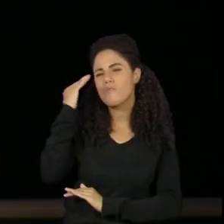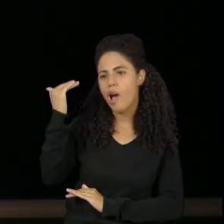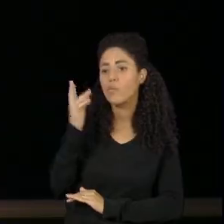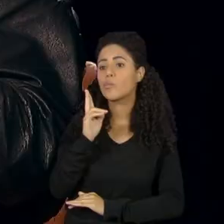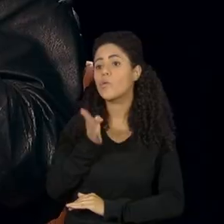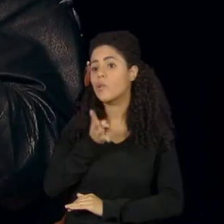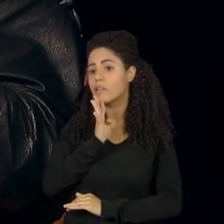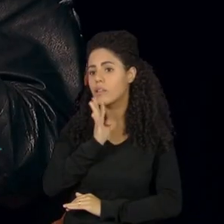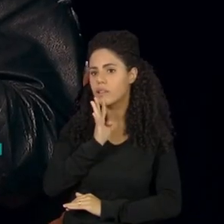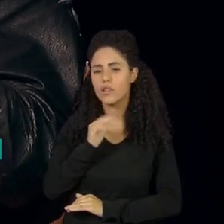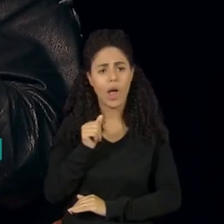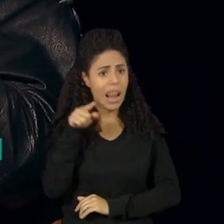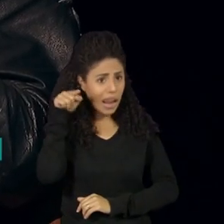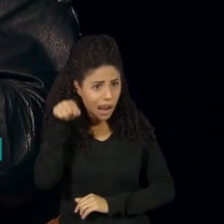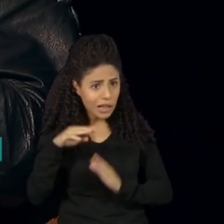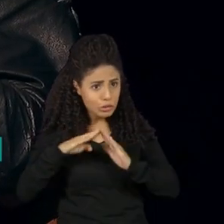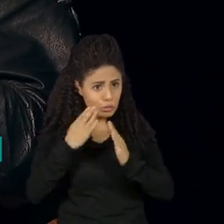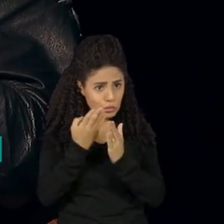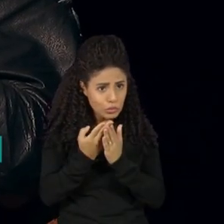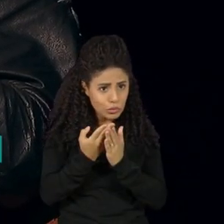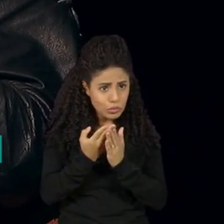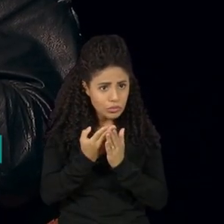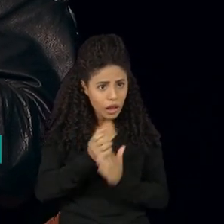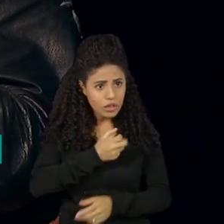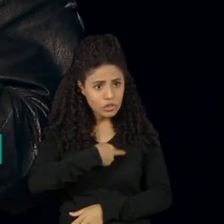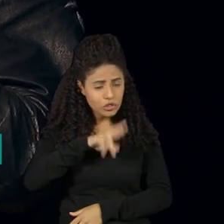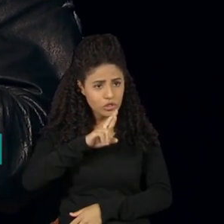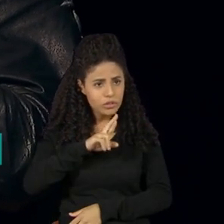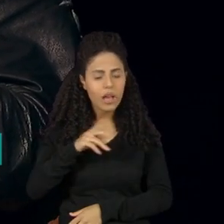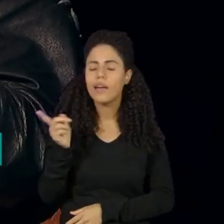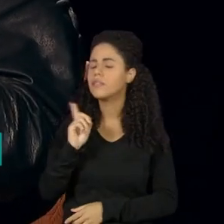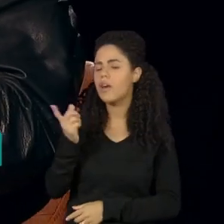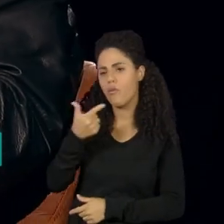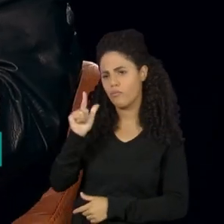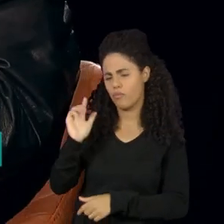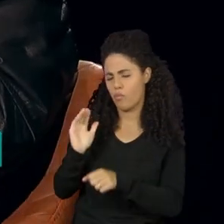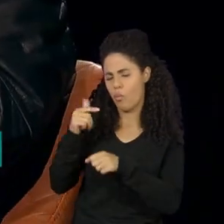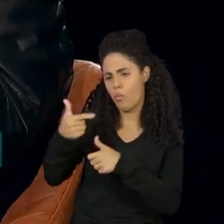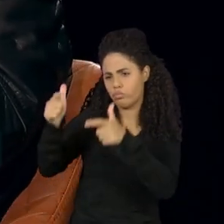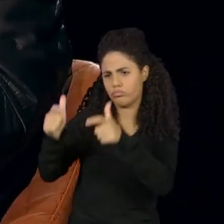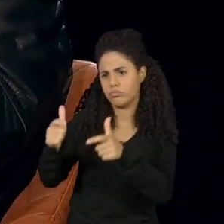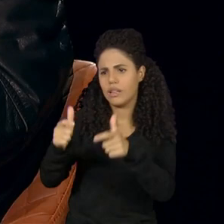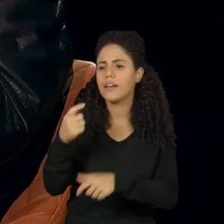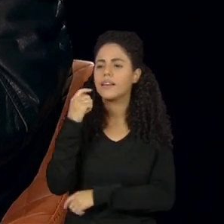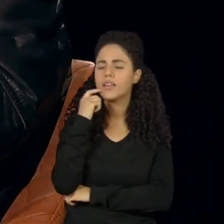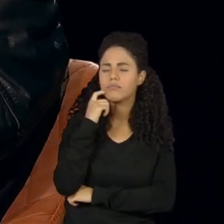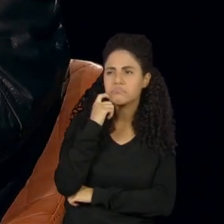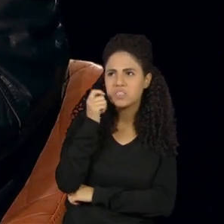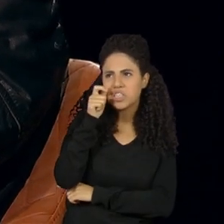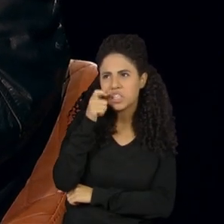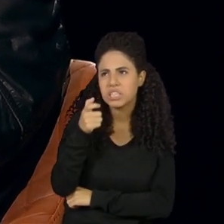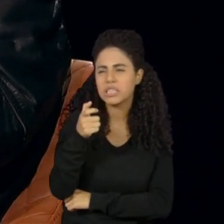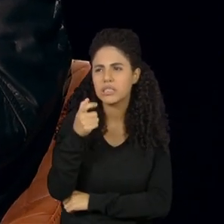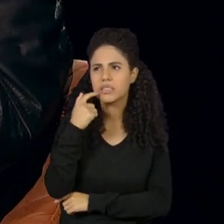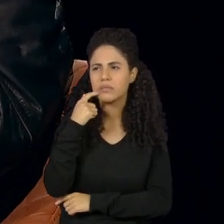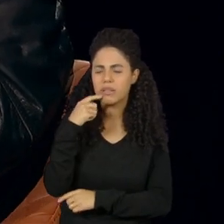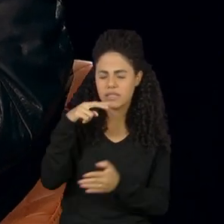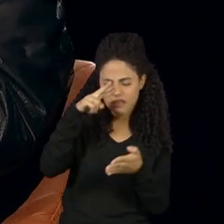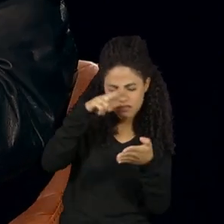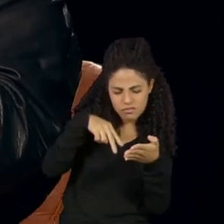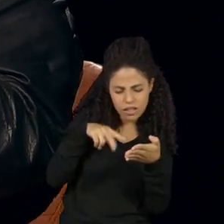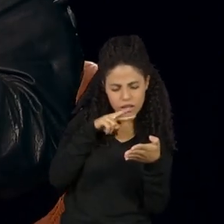seminário? Não, depois que eu saí. Tá. Eu li todos esses caras. Mas eu falei, não tem interesse no trabalho desses caras. Eu